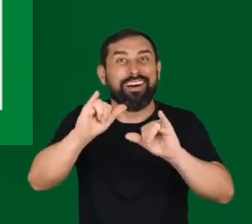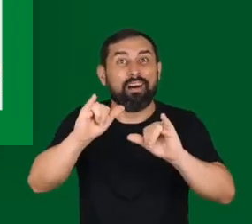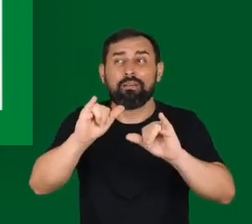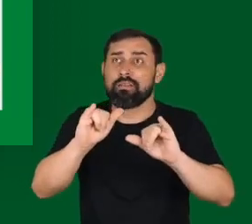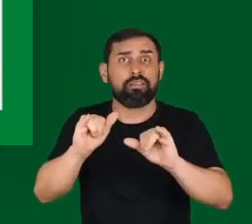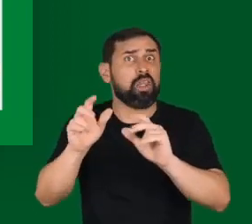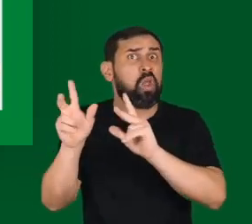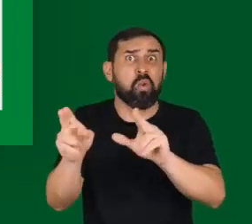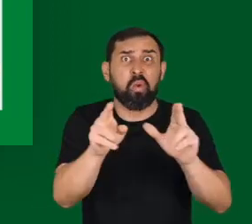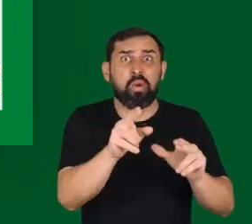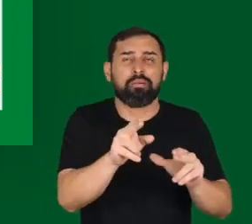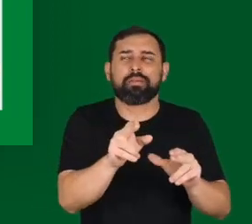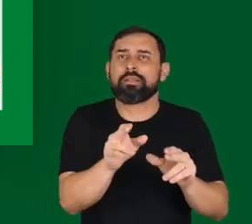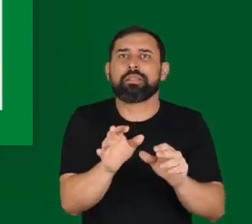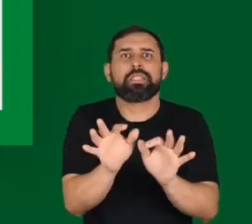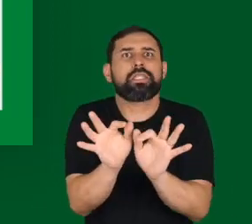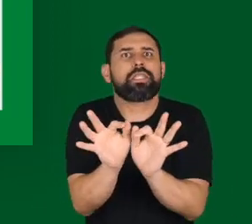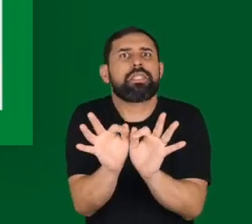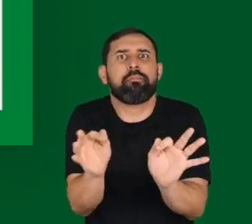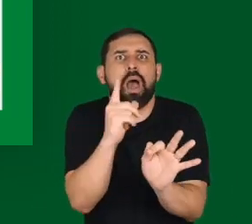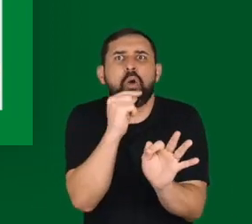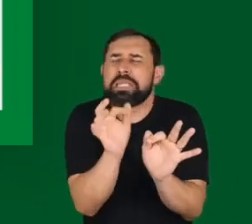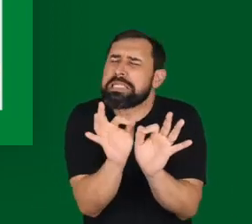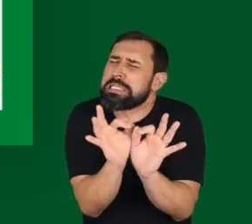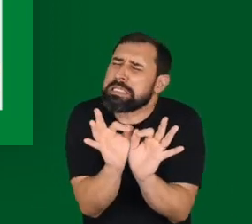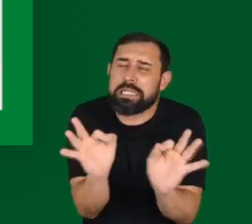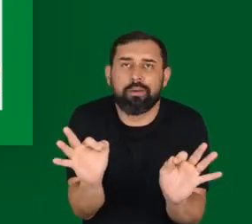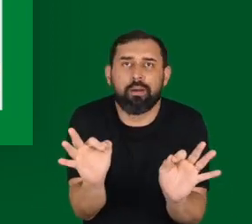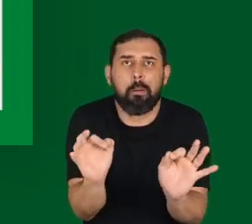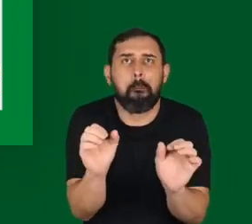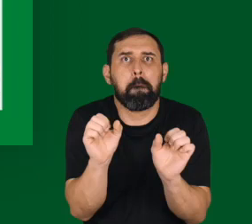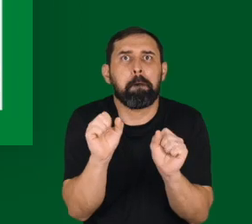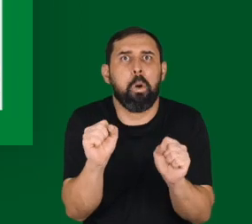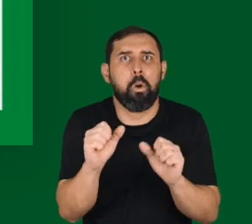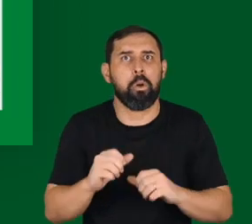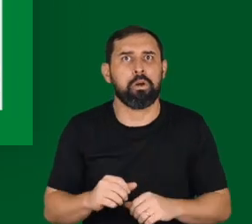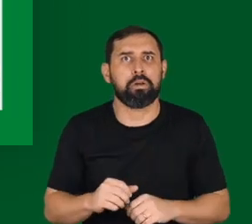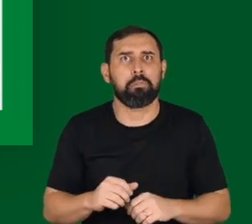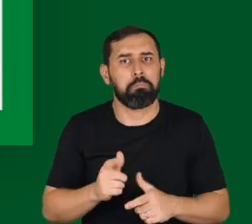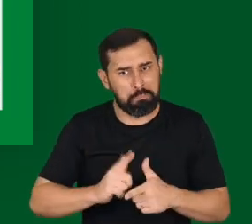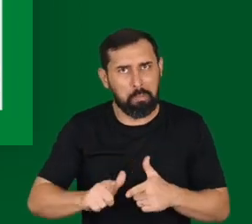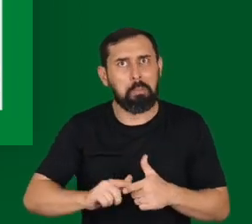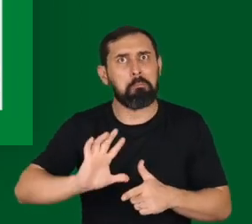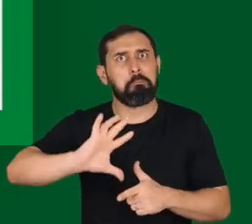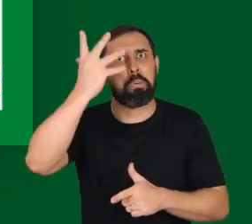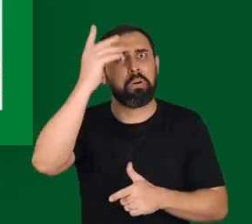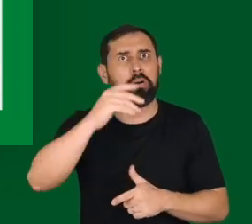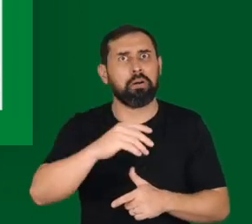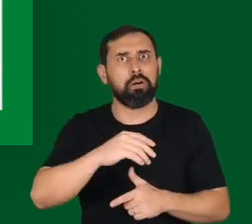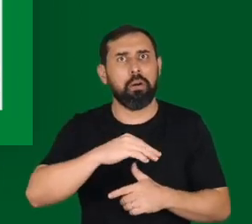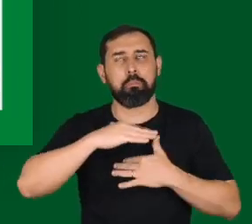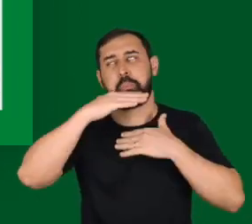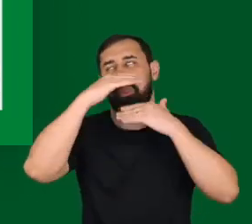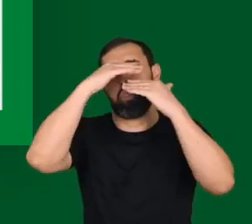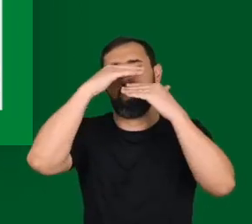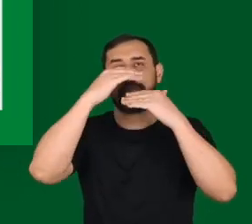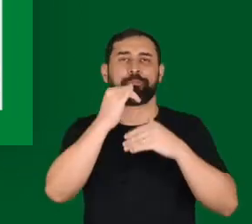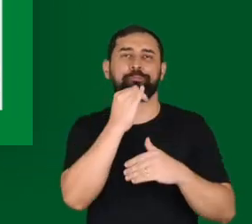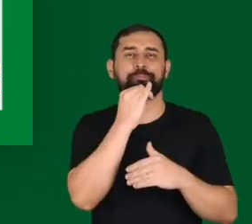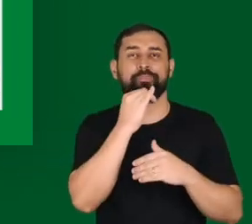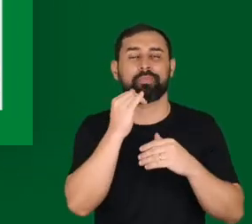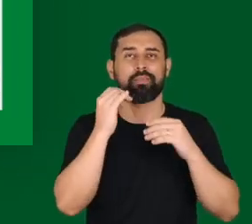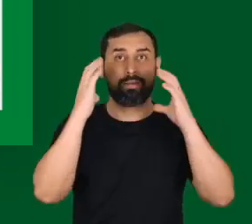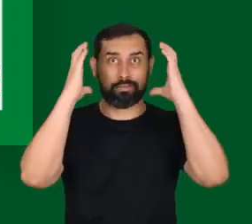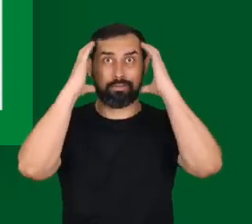ao afogamento, se tratando de crianças pequenas. Então, a região cefálica da criança, ela é desproporcional ao tamanho do tórax.